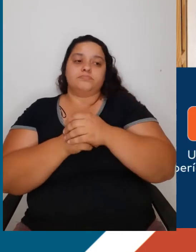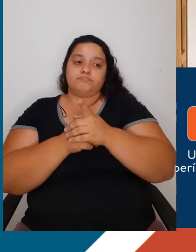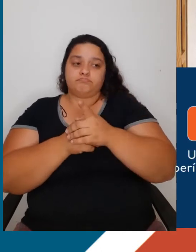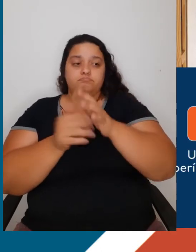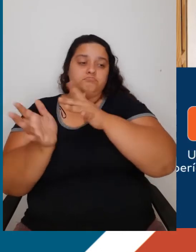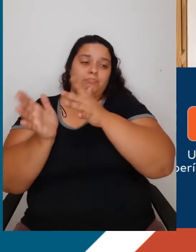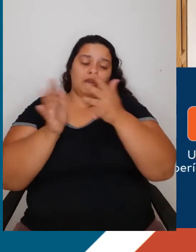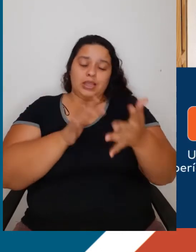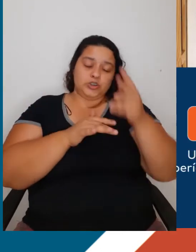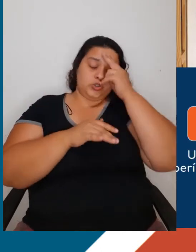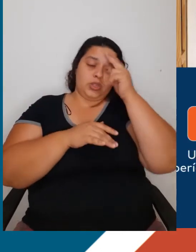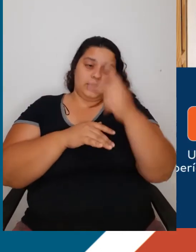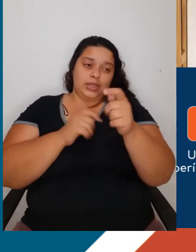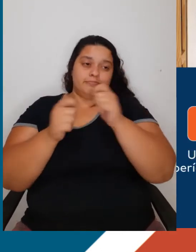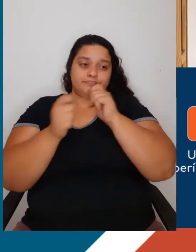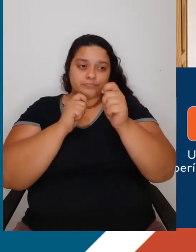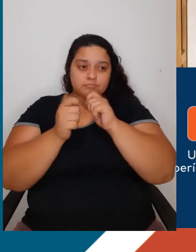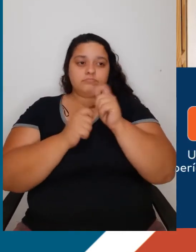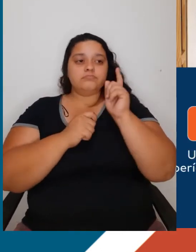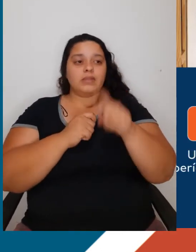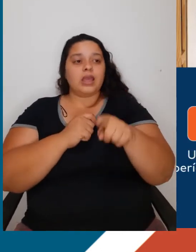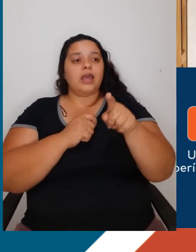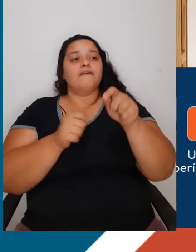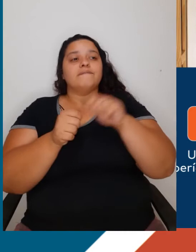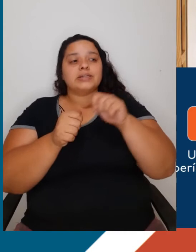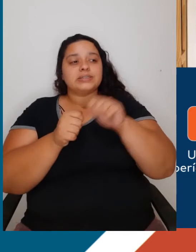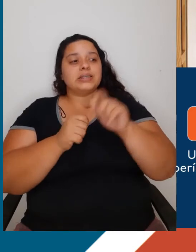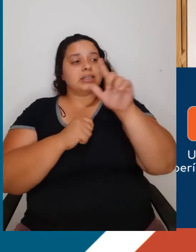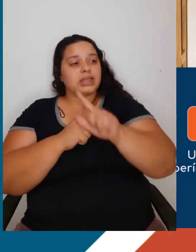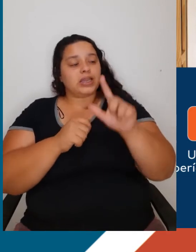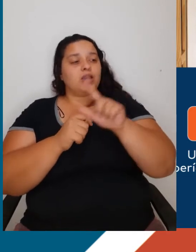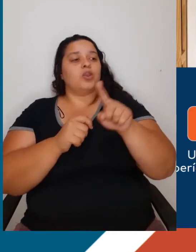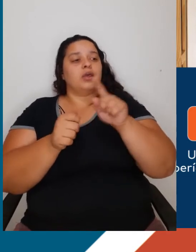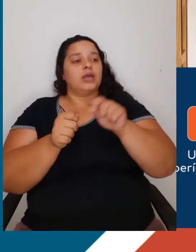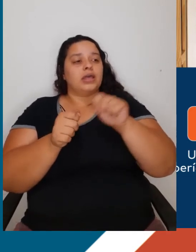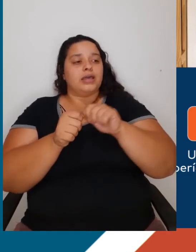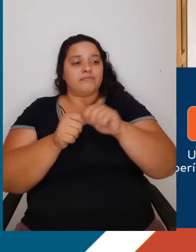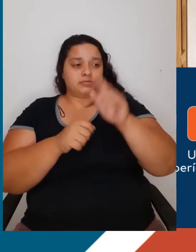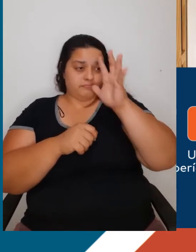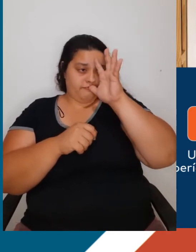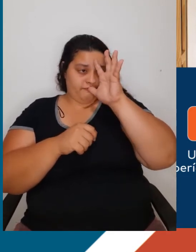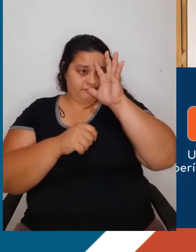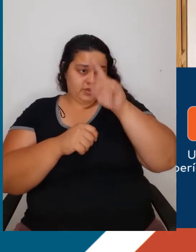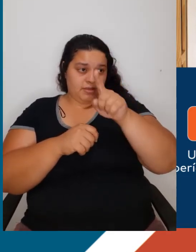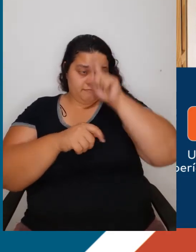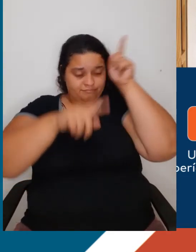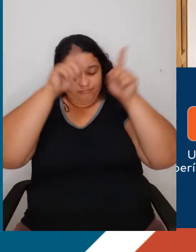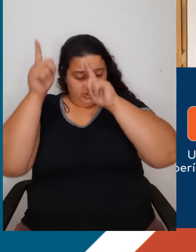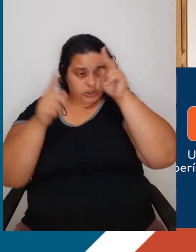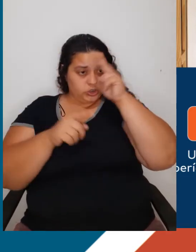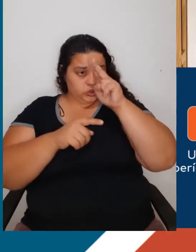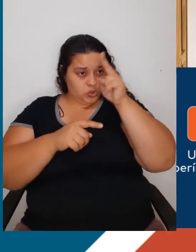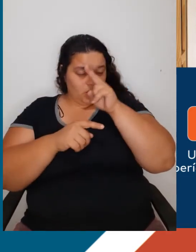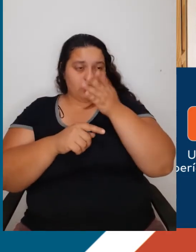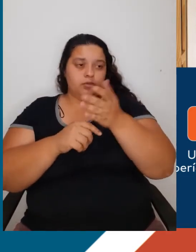Sua trajetória no jornalismo influenciou em seu fazer literário, se destacando com romances de ficção histórica que unem fatos da história à